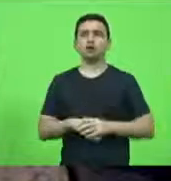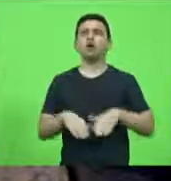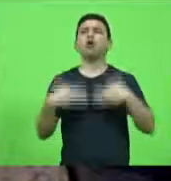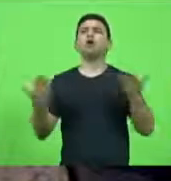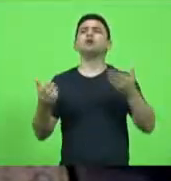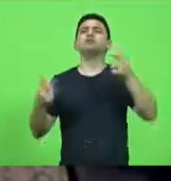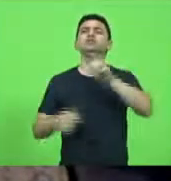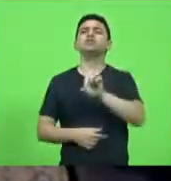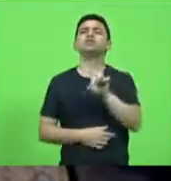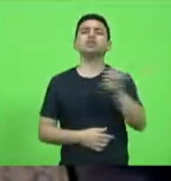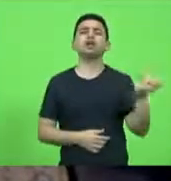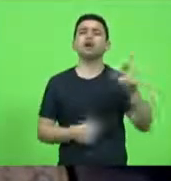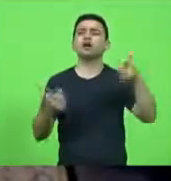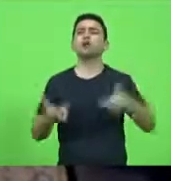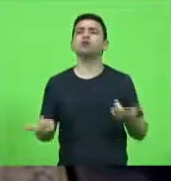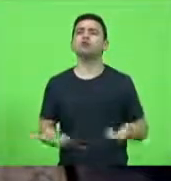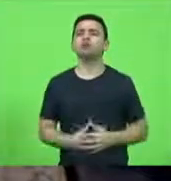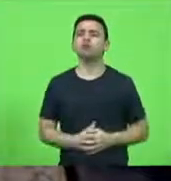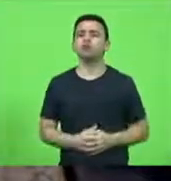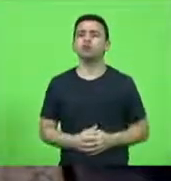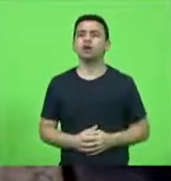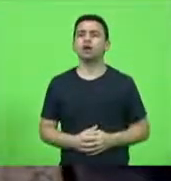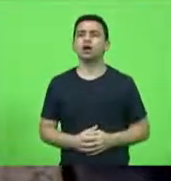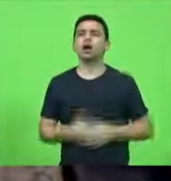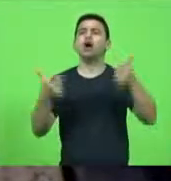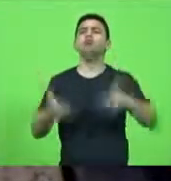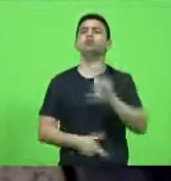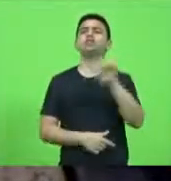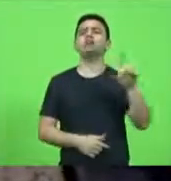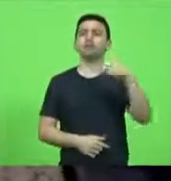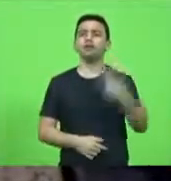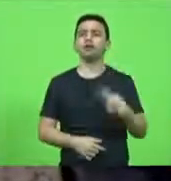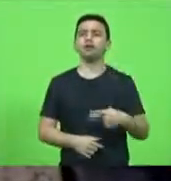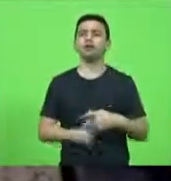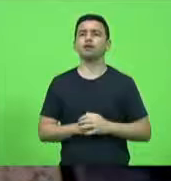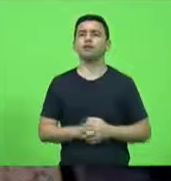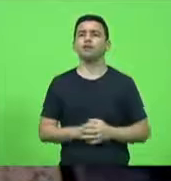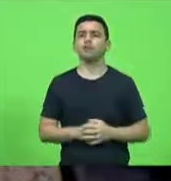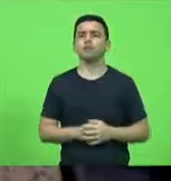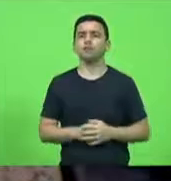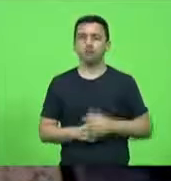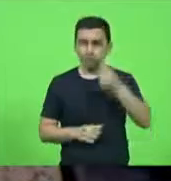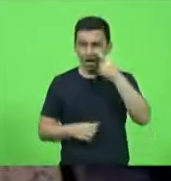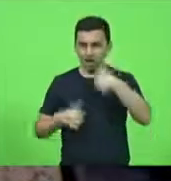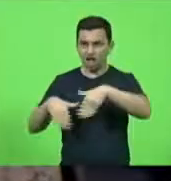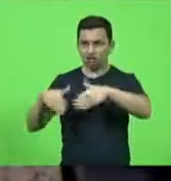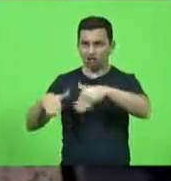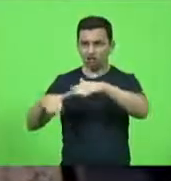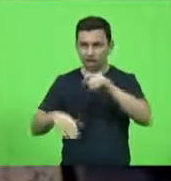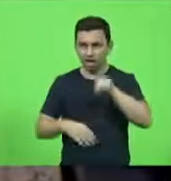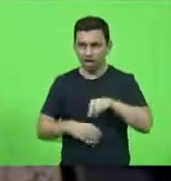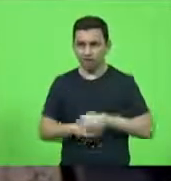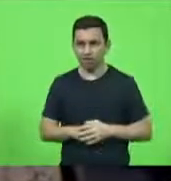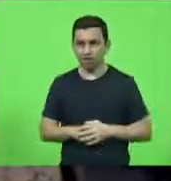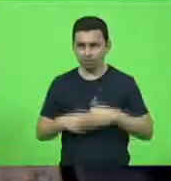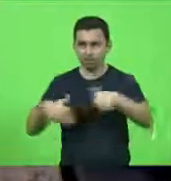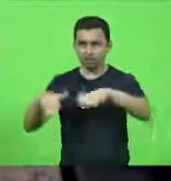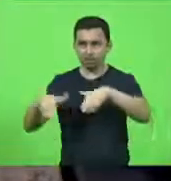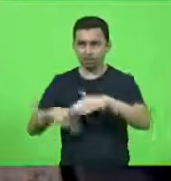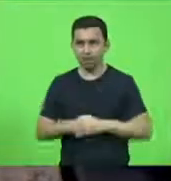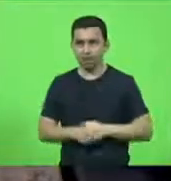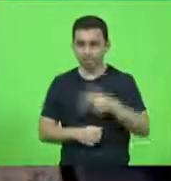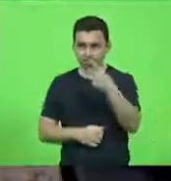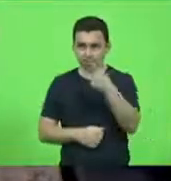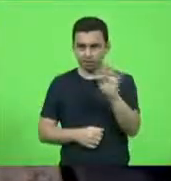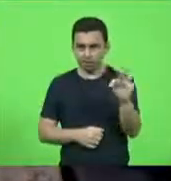casa? Cadê a direita dessa casa? Cadê? Vamos deixar? É isso mesmo? O PT,